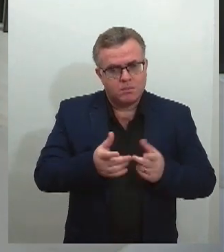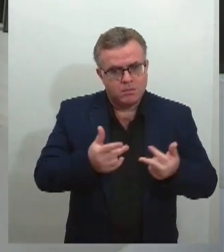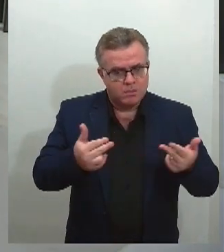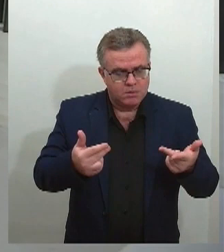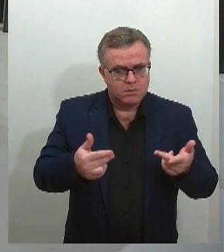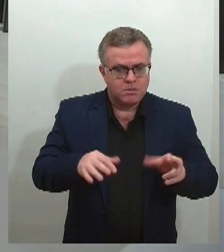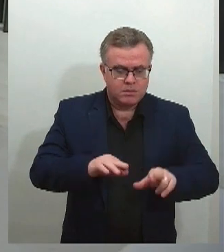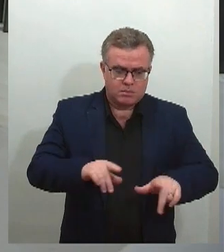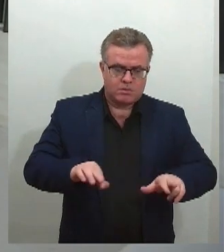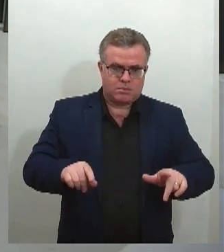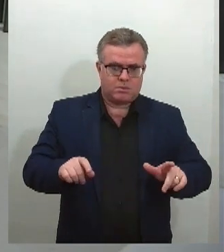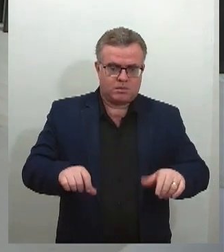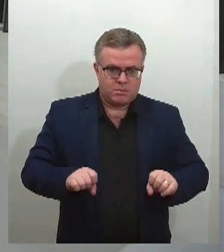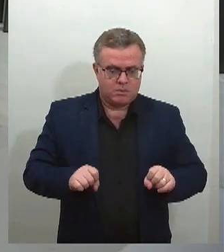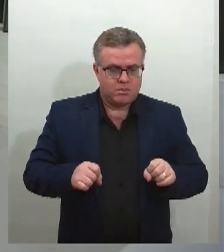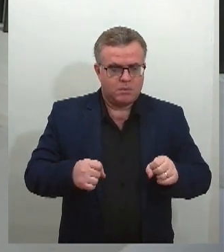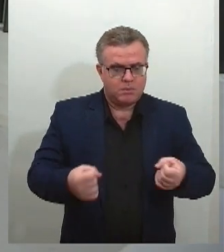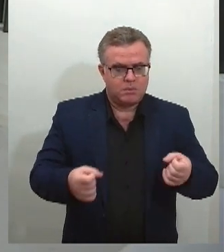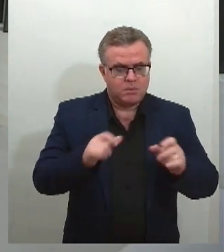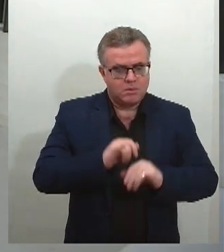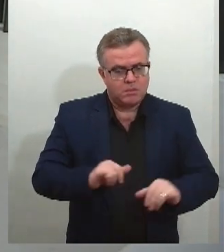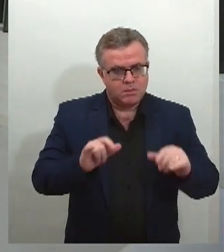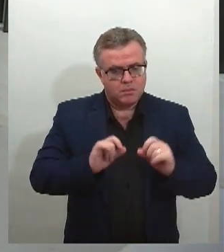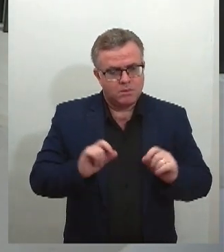reforçar esse alerta, né, trazer